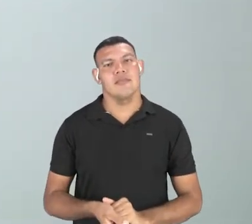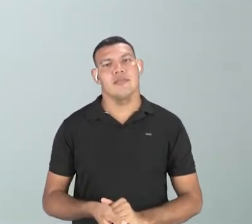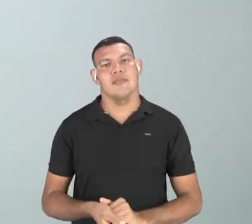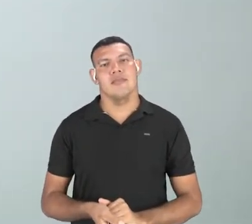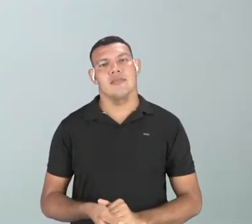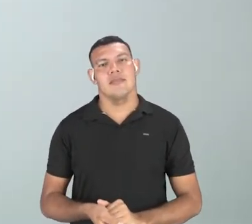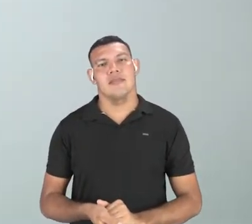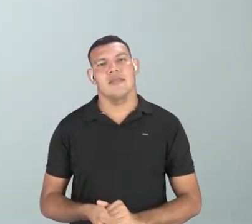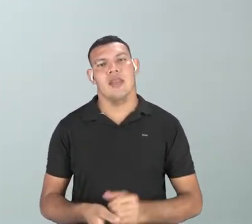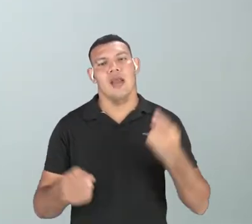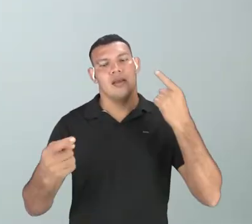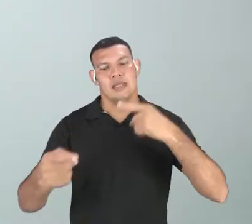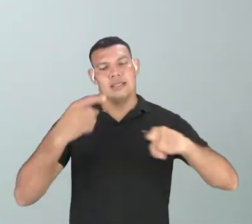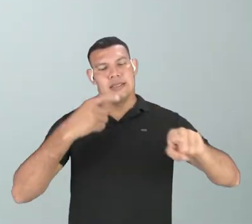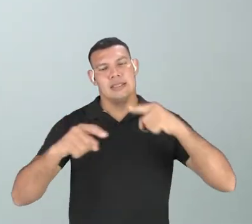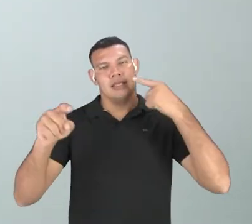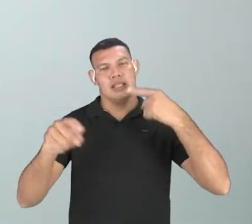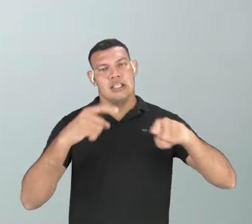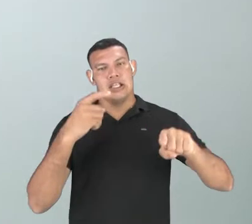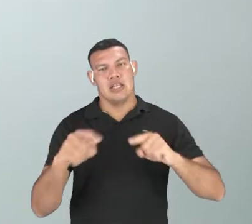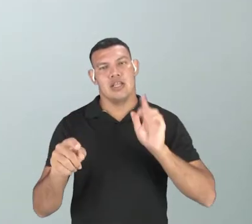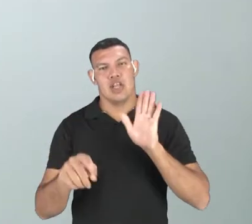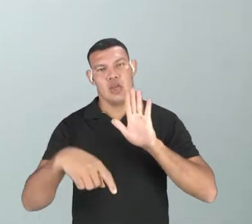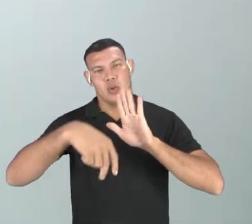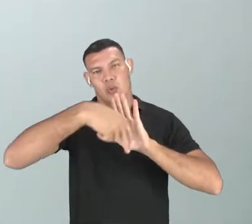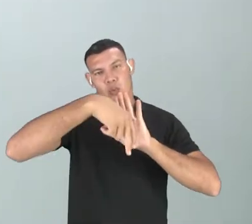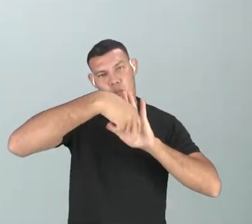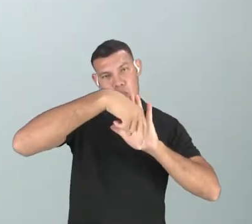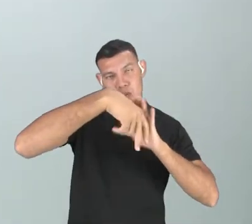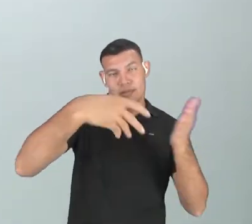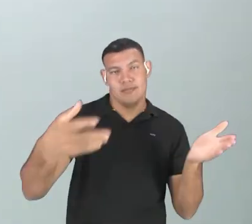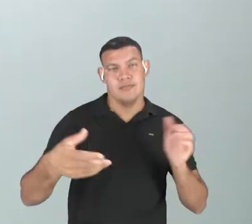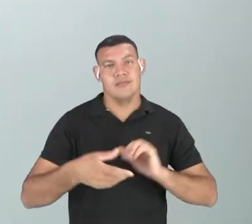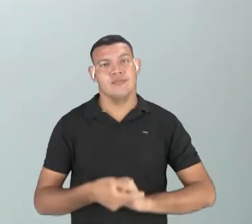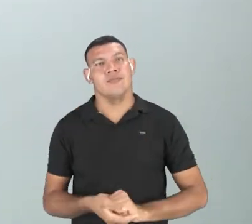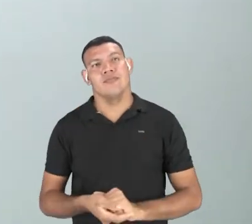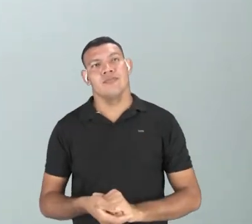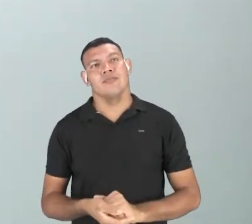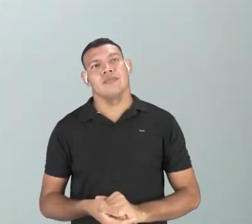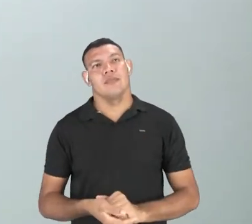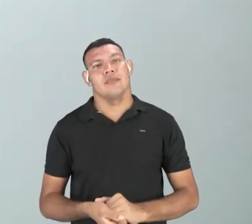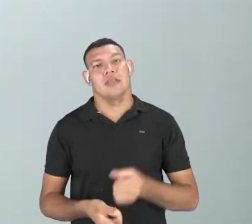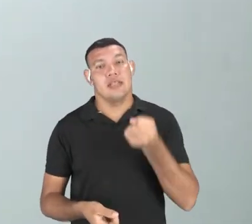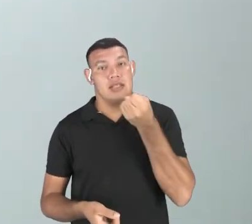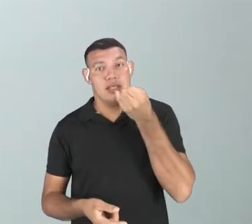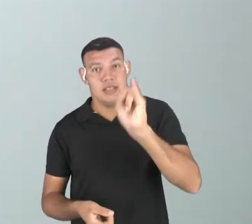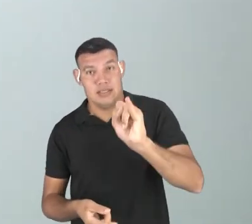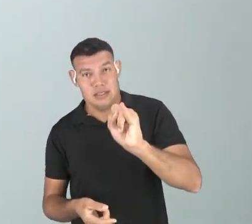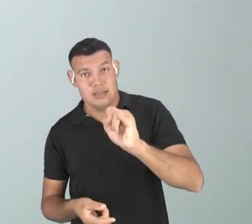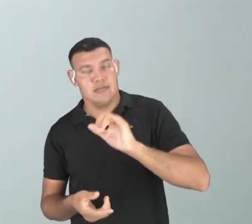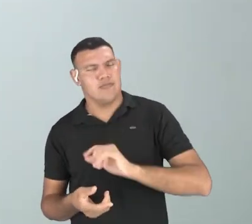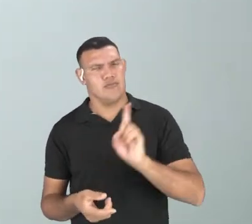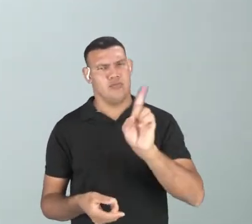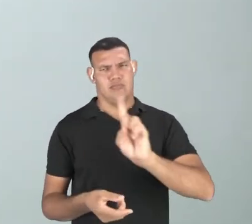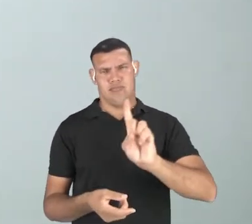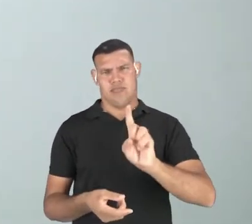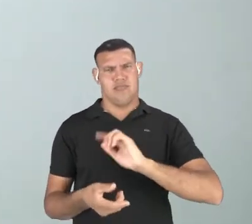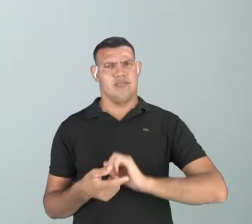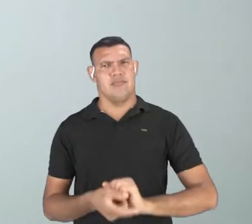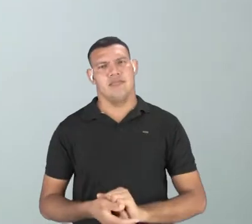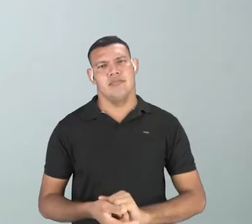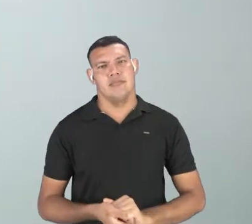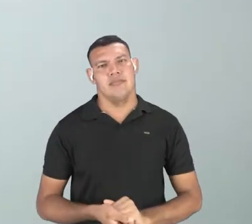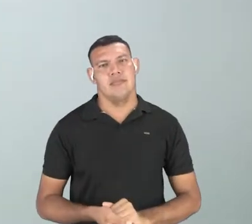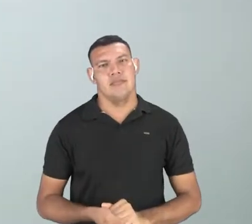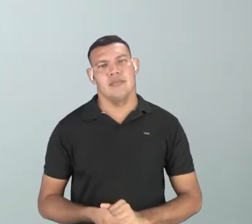uma nota musical. Vocês vão ver com muita frequência o uso do si como nota musical? Não. Vocês vão ver